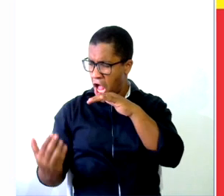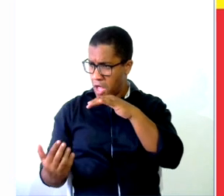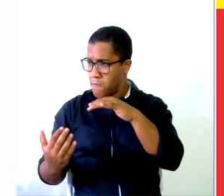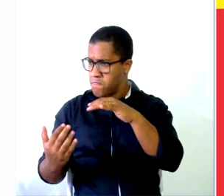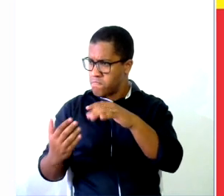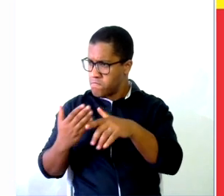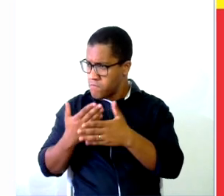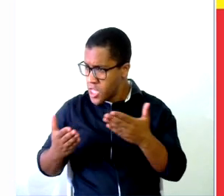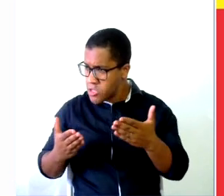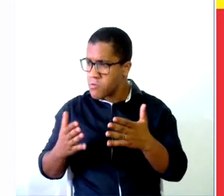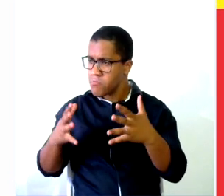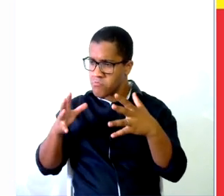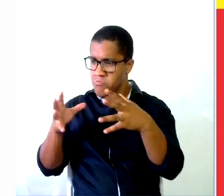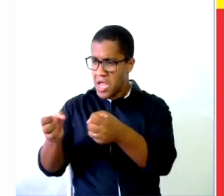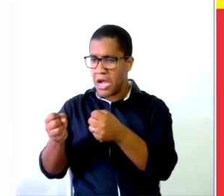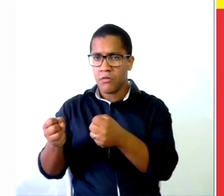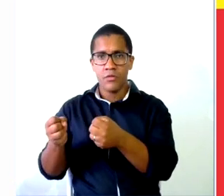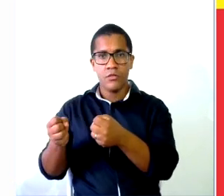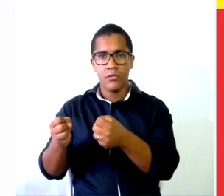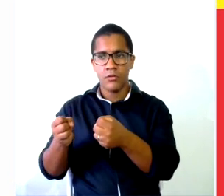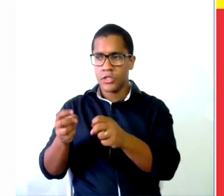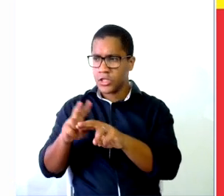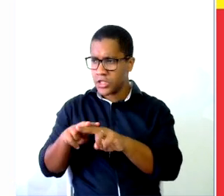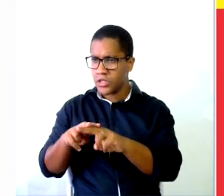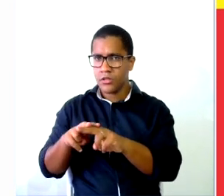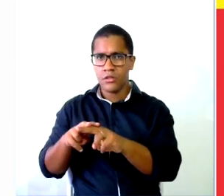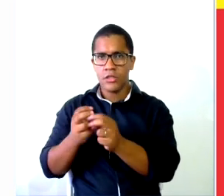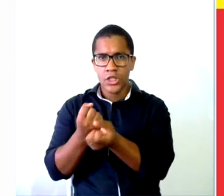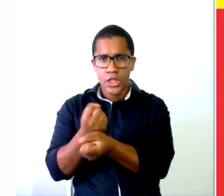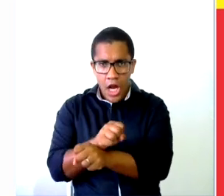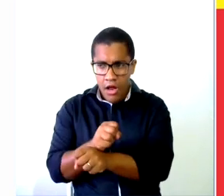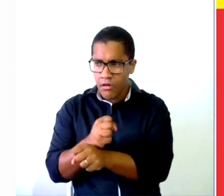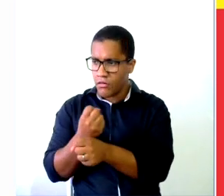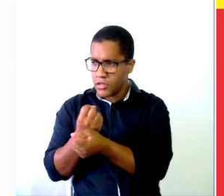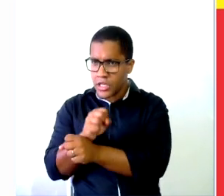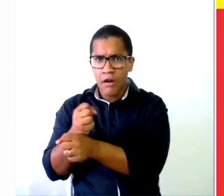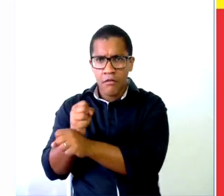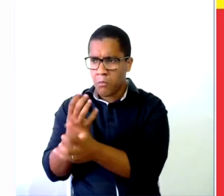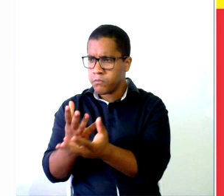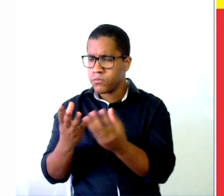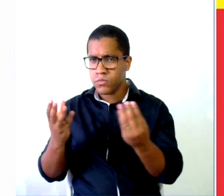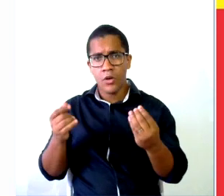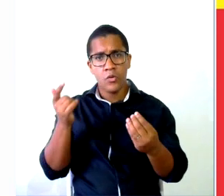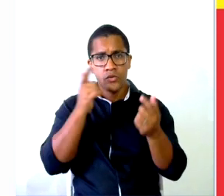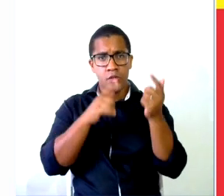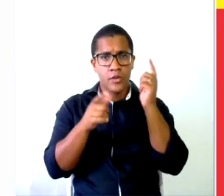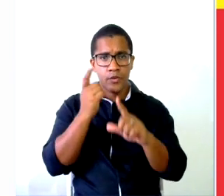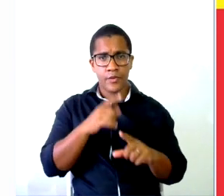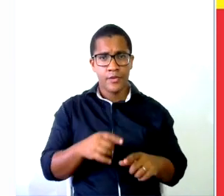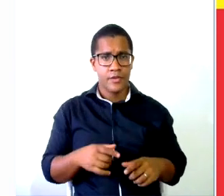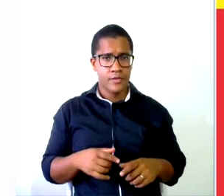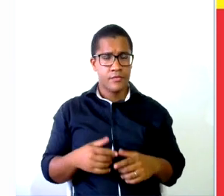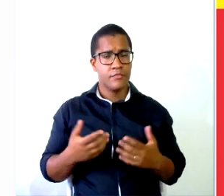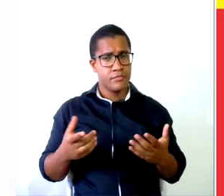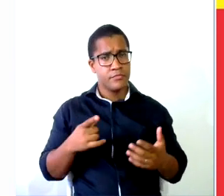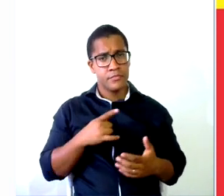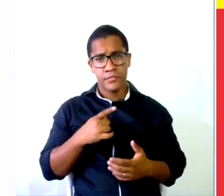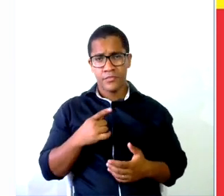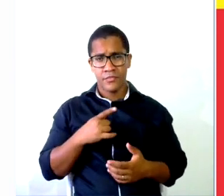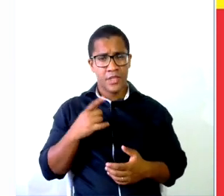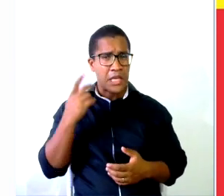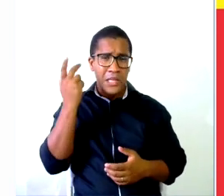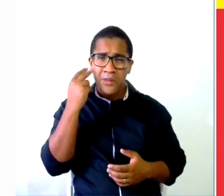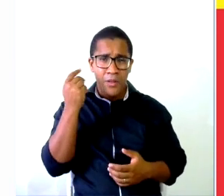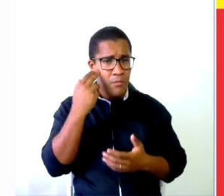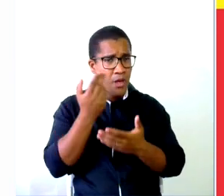Algo que era bastante comum. Como denota os poemas homéricos,